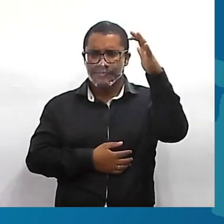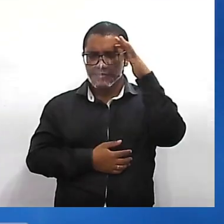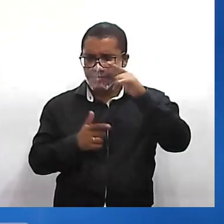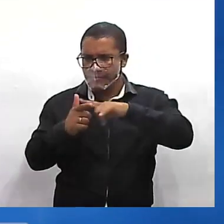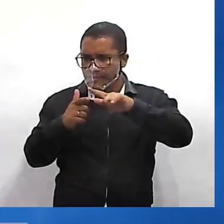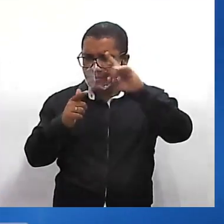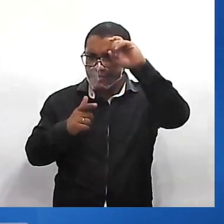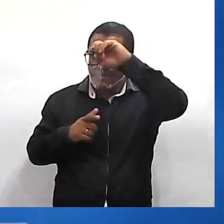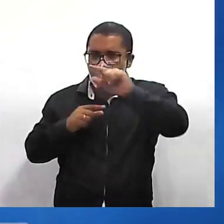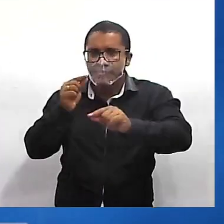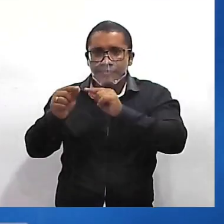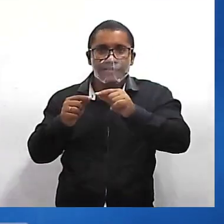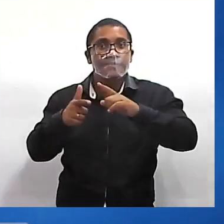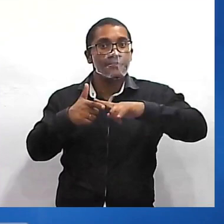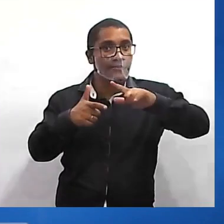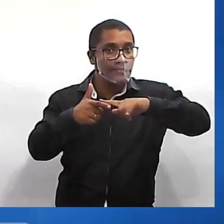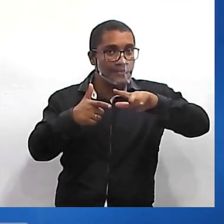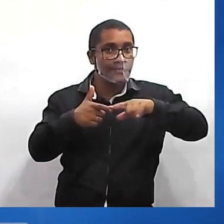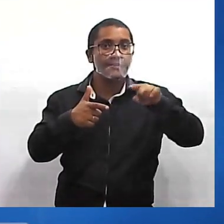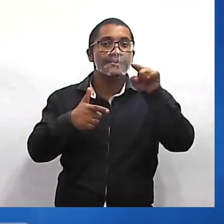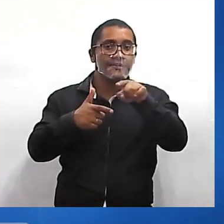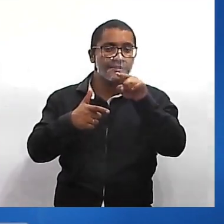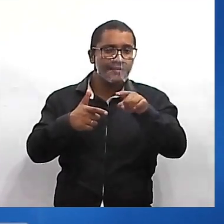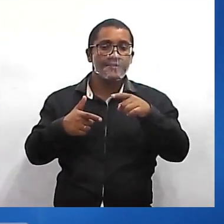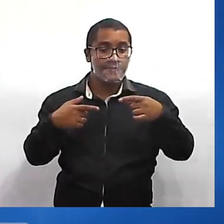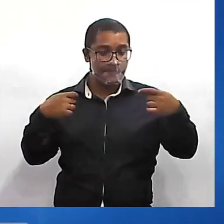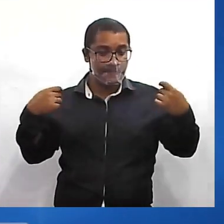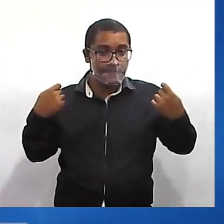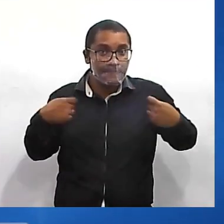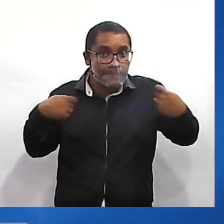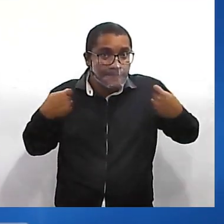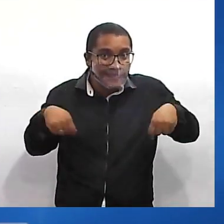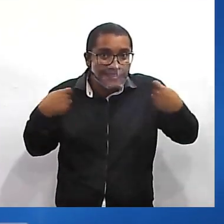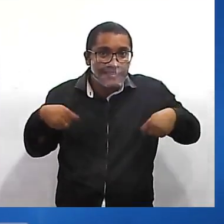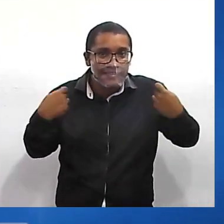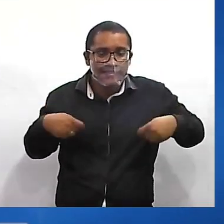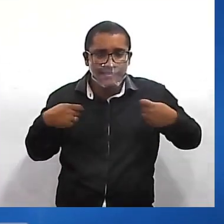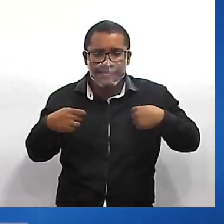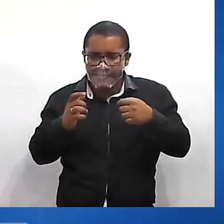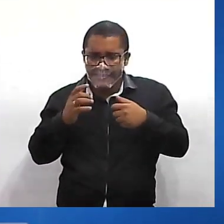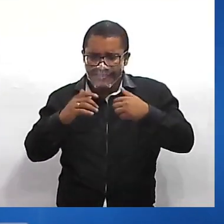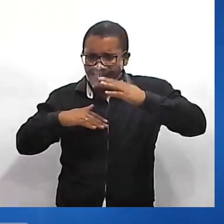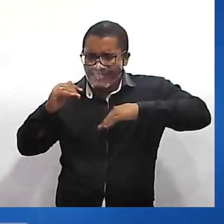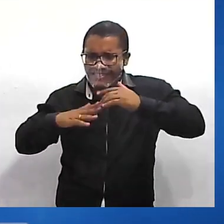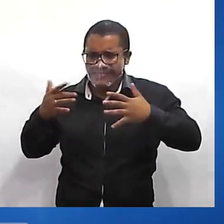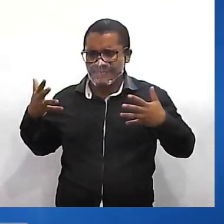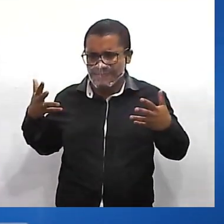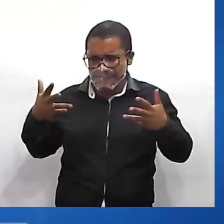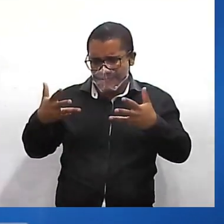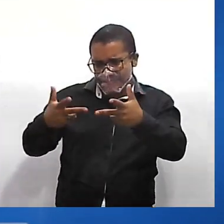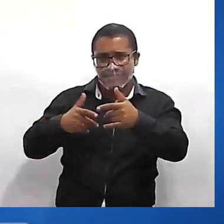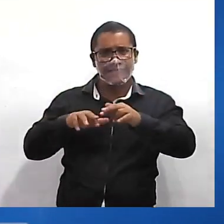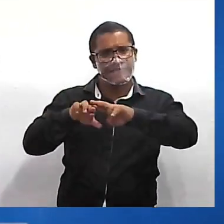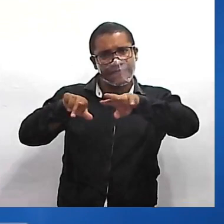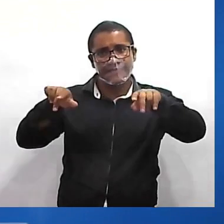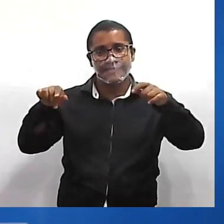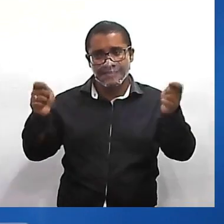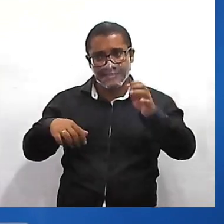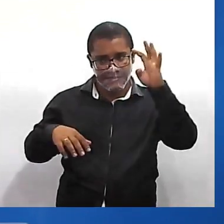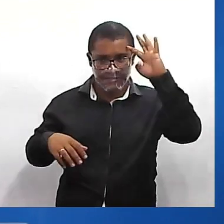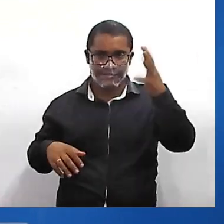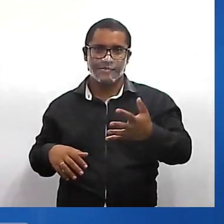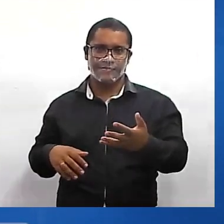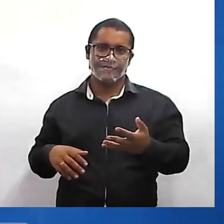saber que o problema complexo ele me requer diversas habilidades para que eu possa solucioná-lo,